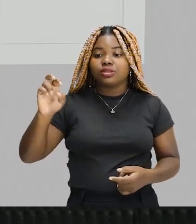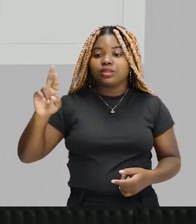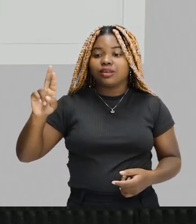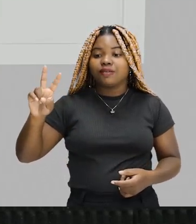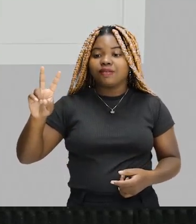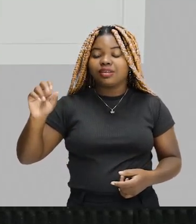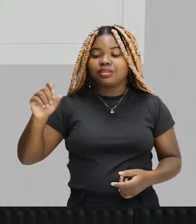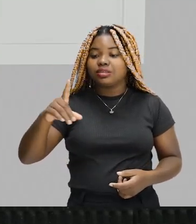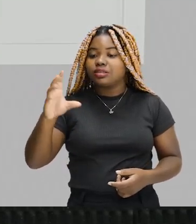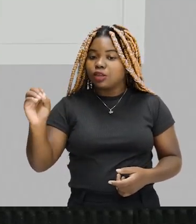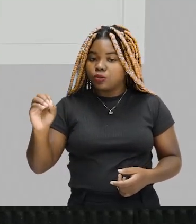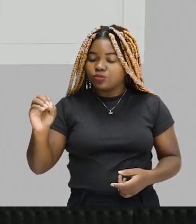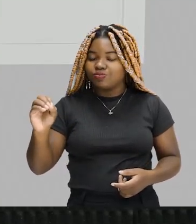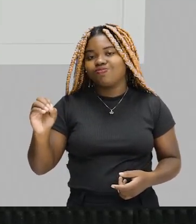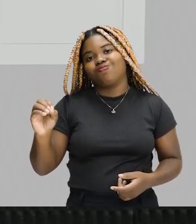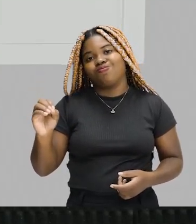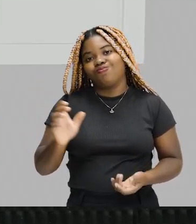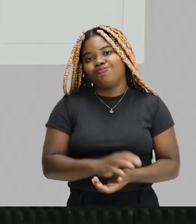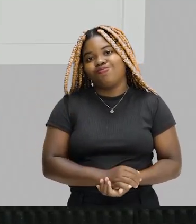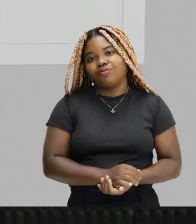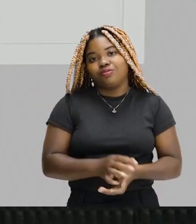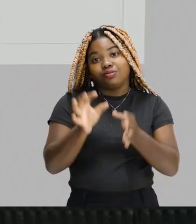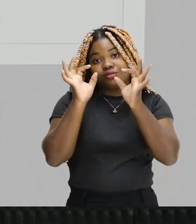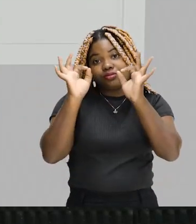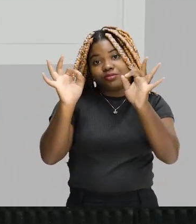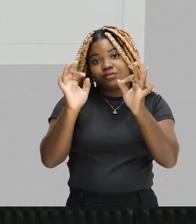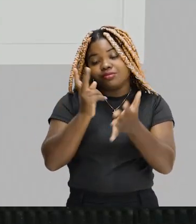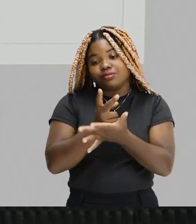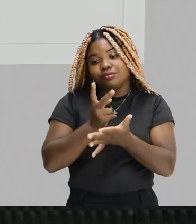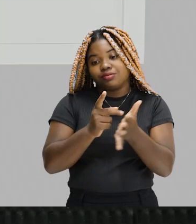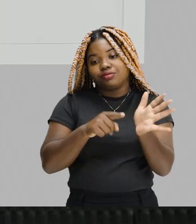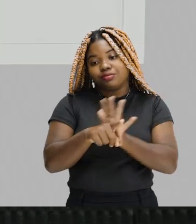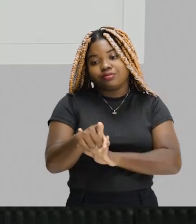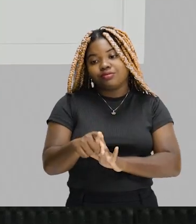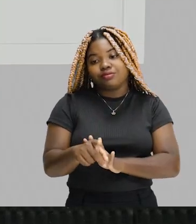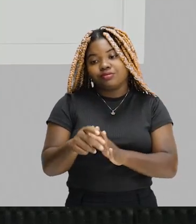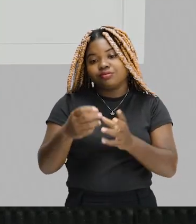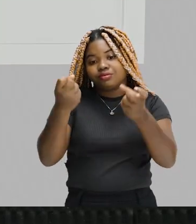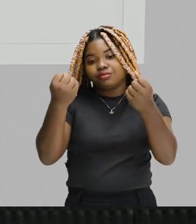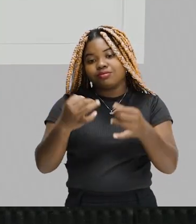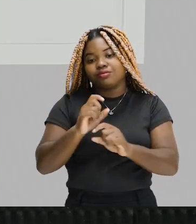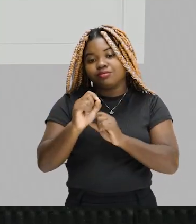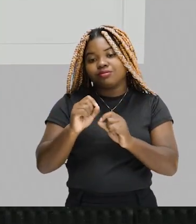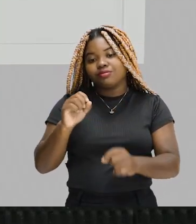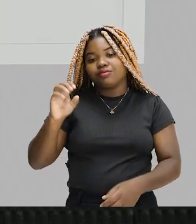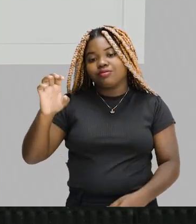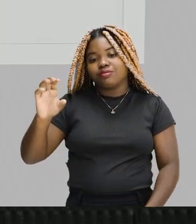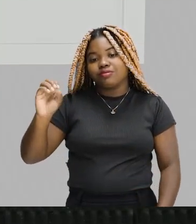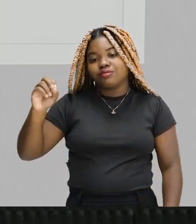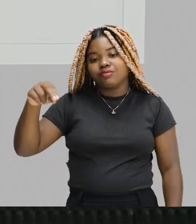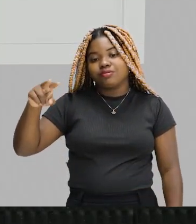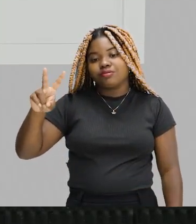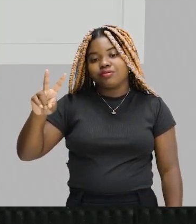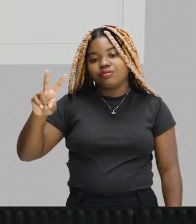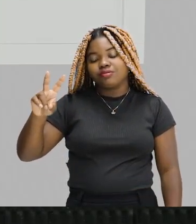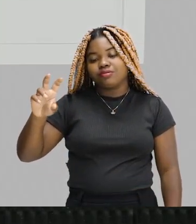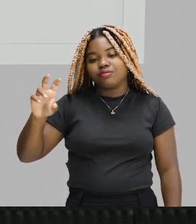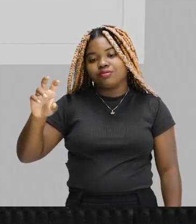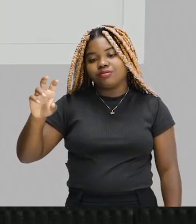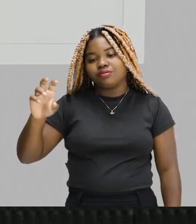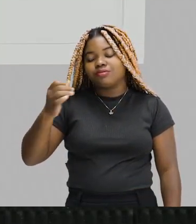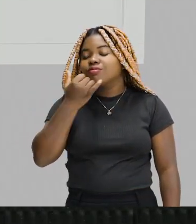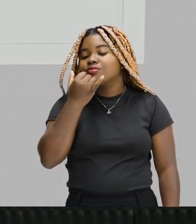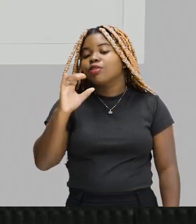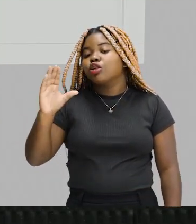Toda vez que se falar de conservação, gente, preste bem atenção. Toda vez que se falar de conservação, é porque eu tenho